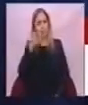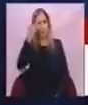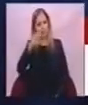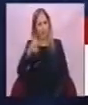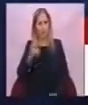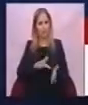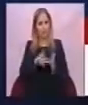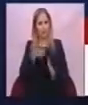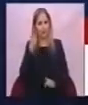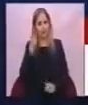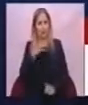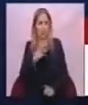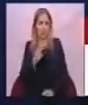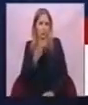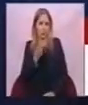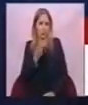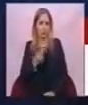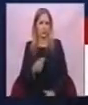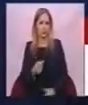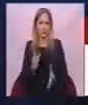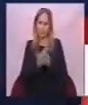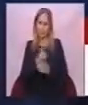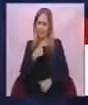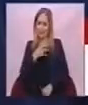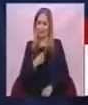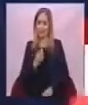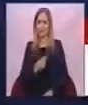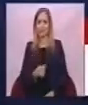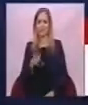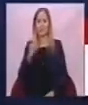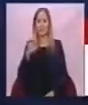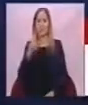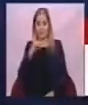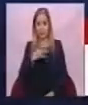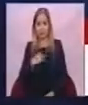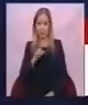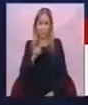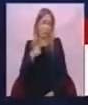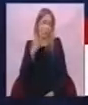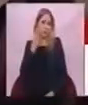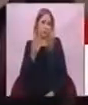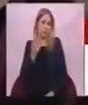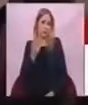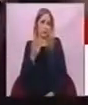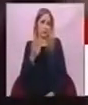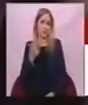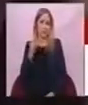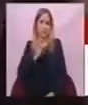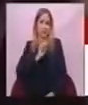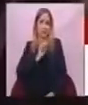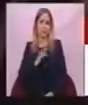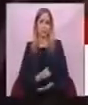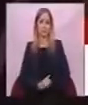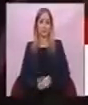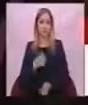na novela. Eu gosto muito dos dois, do casalinho. E da SIC, também gosta? Também gosto. É o que eu vejo, é o meu canal. As novelas, que é o que eu